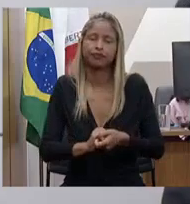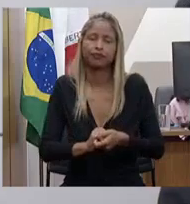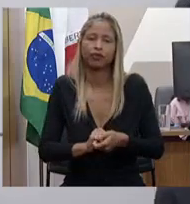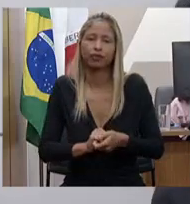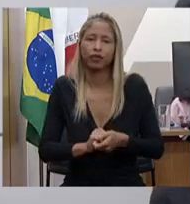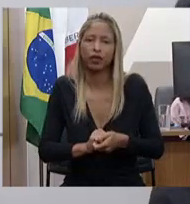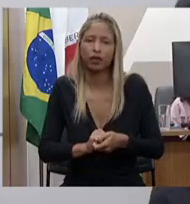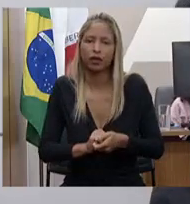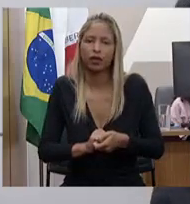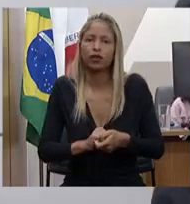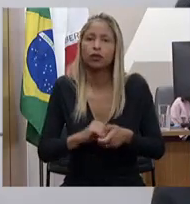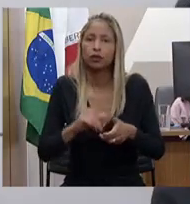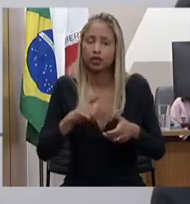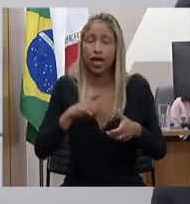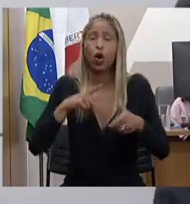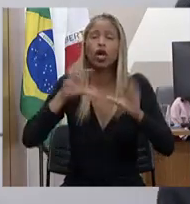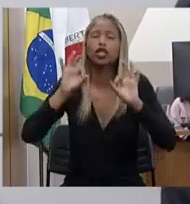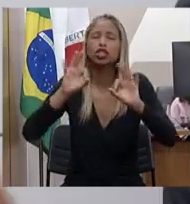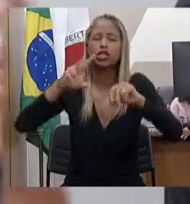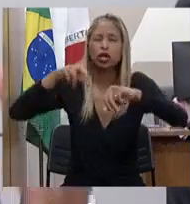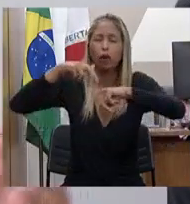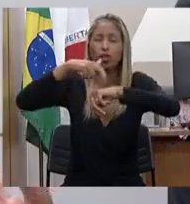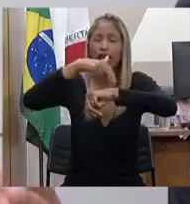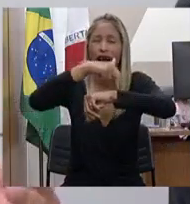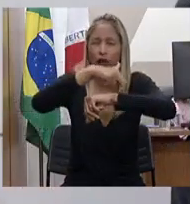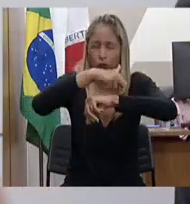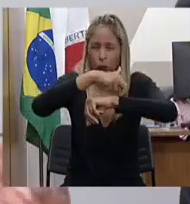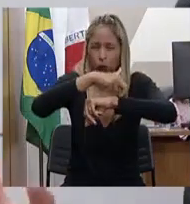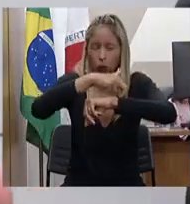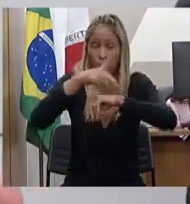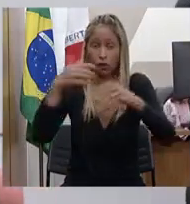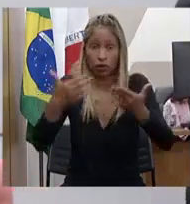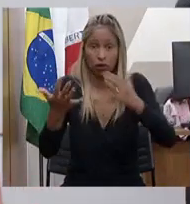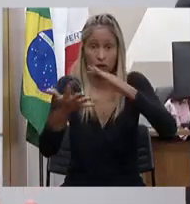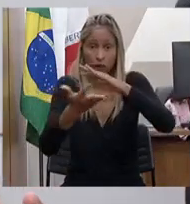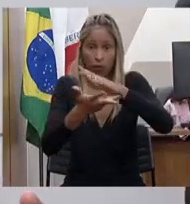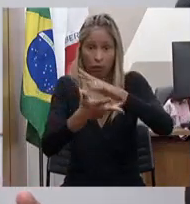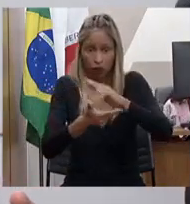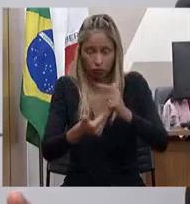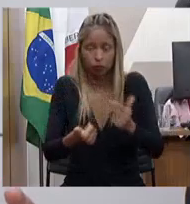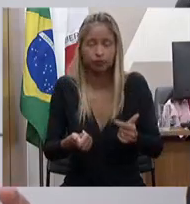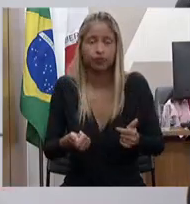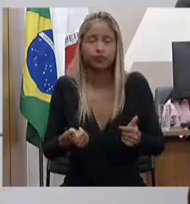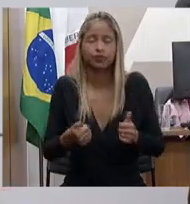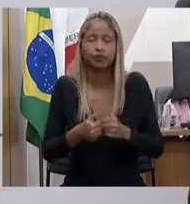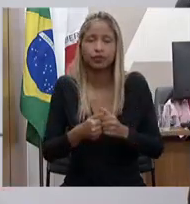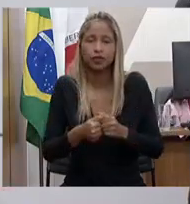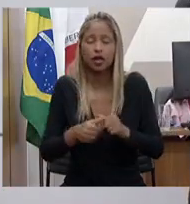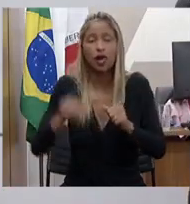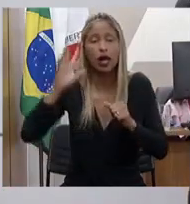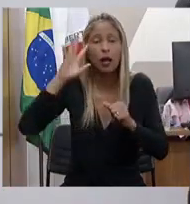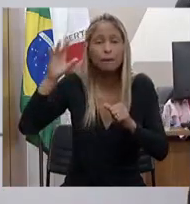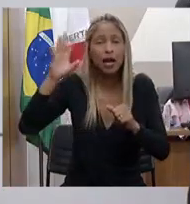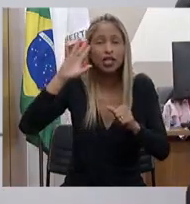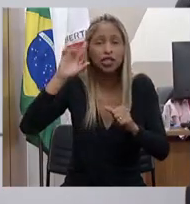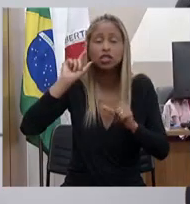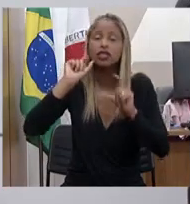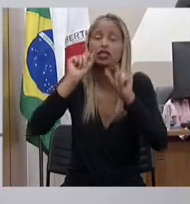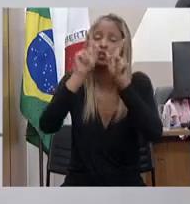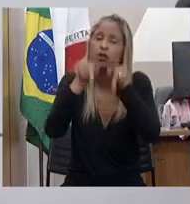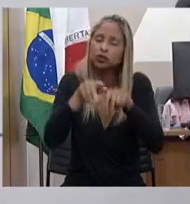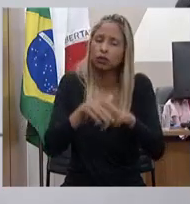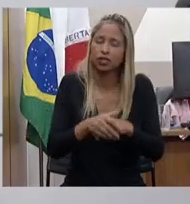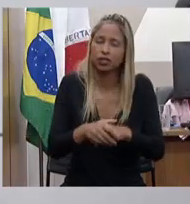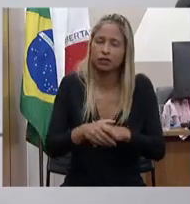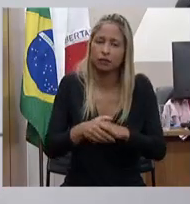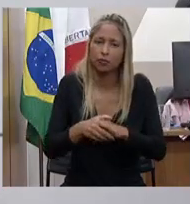o que tá moderno né O que tá de mais moderno no mundo agora que a tal do alberização vocês imaginam o drama Desse pessoal gente